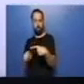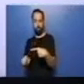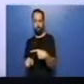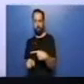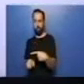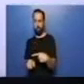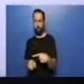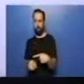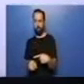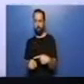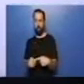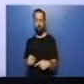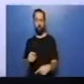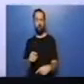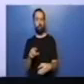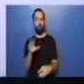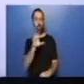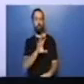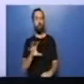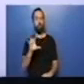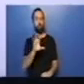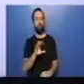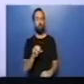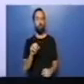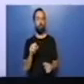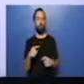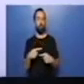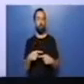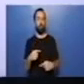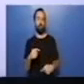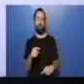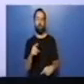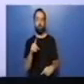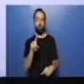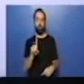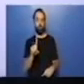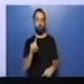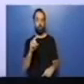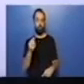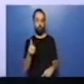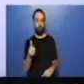3. Essa é a área. Agora usando a fórmula.